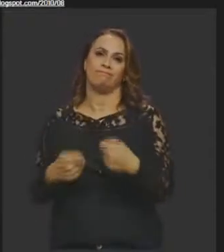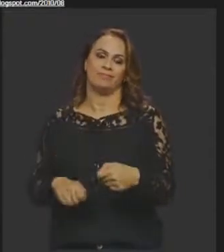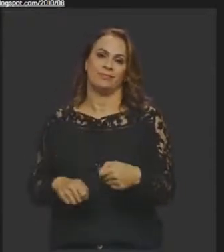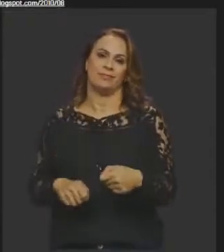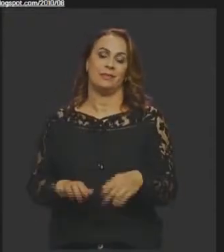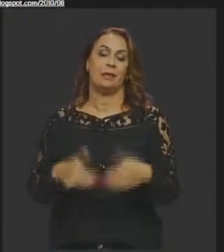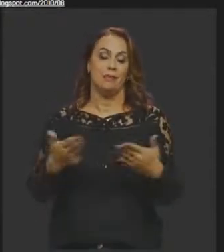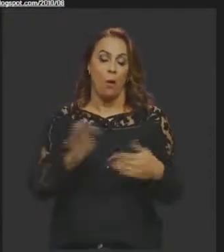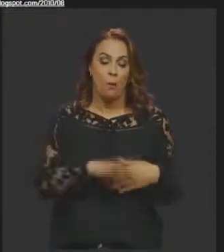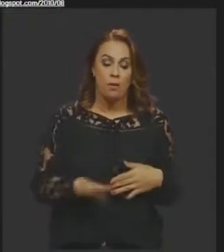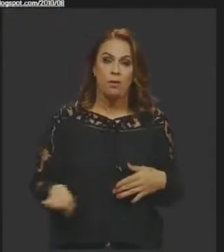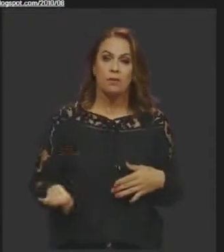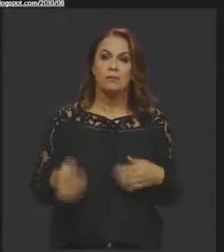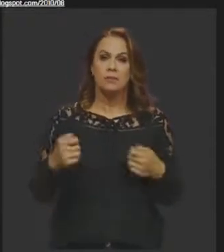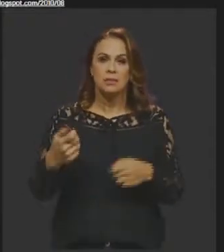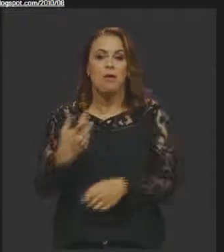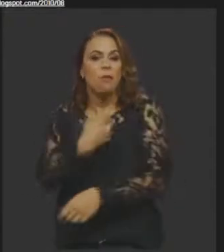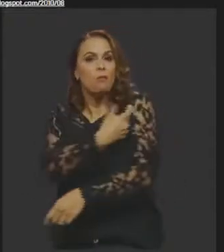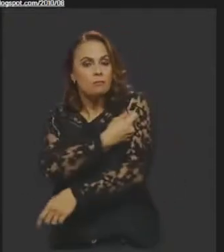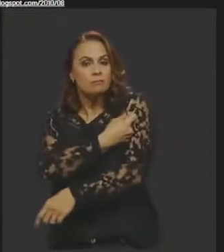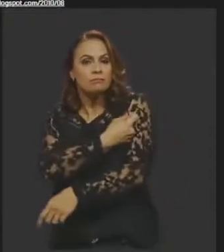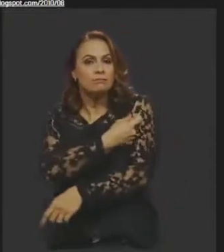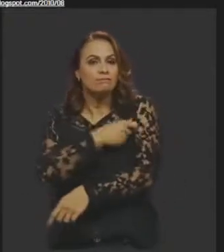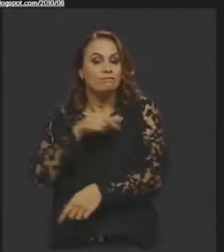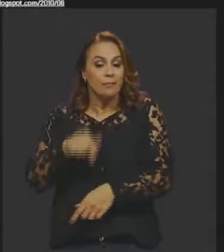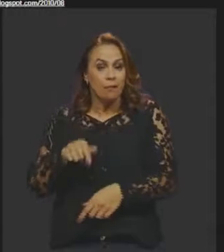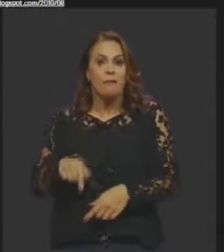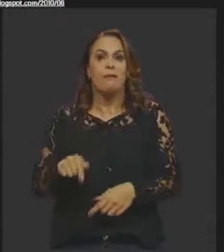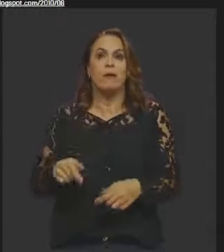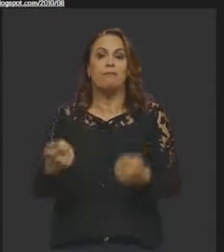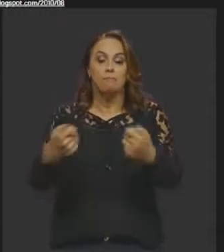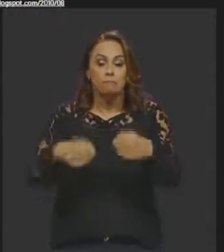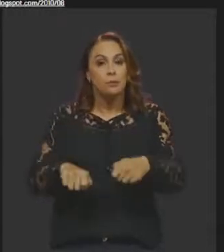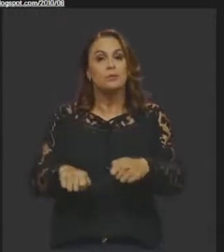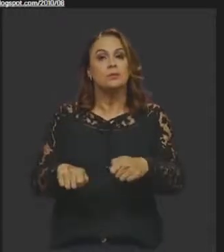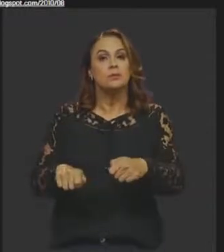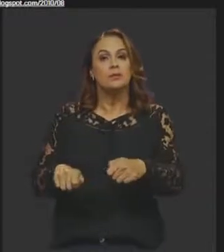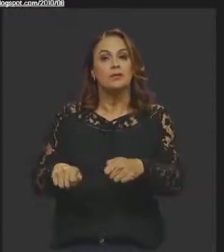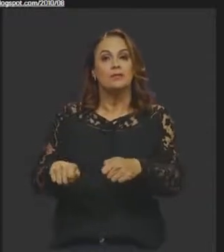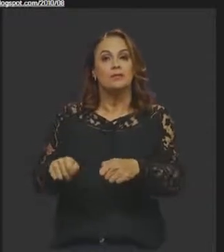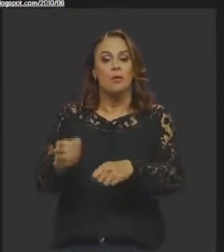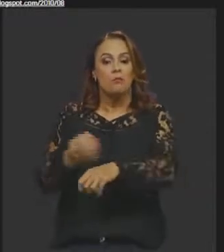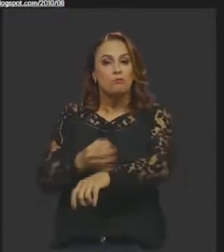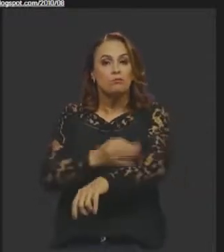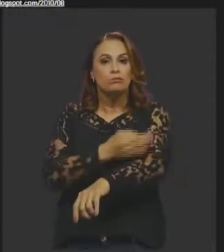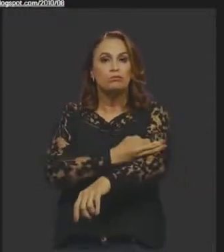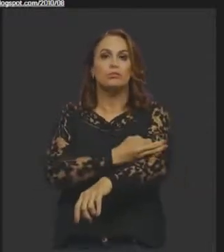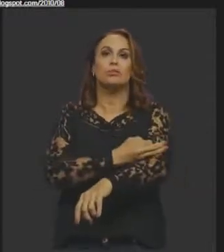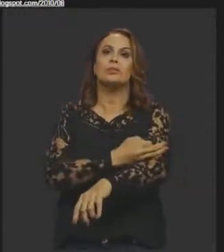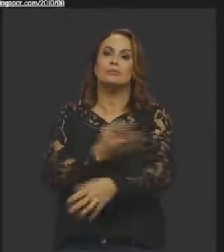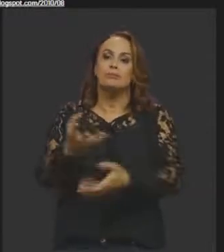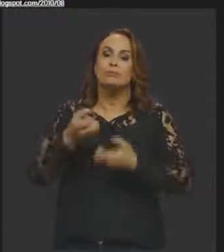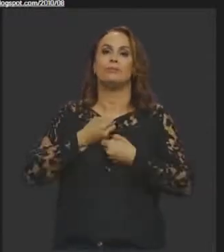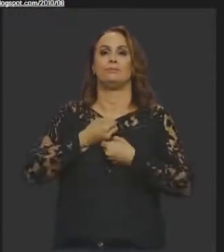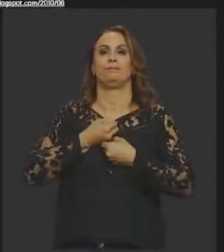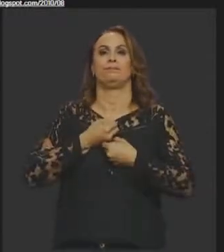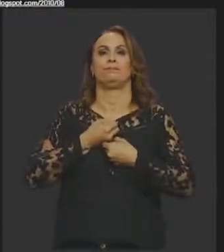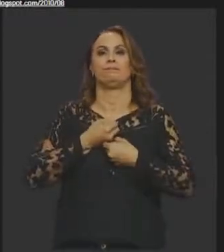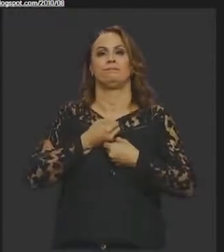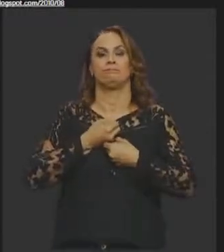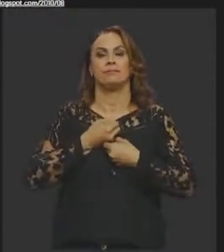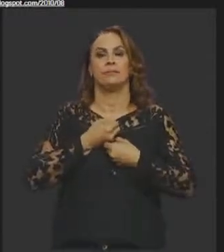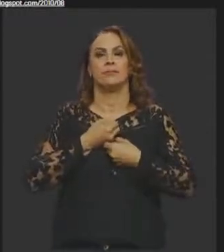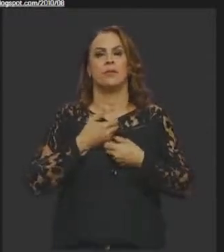crianças, elas podem estar bem propensas a pegar, a contaminar pelo vírus.